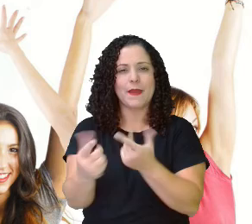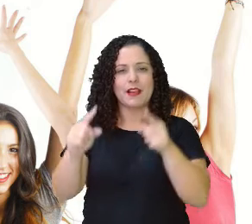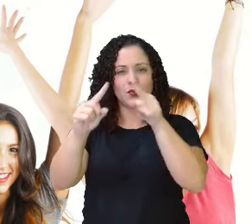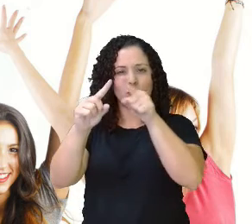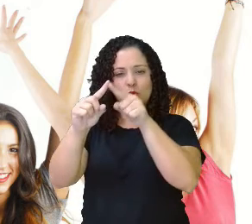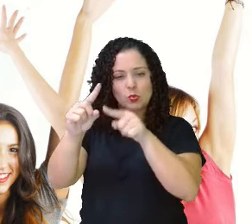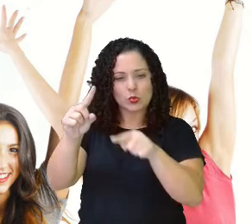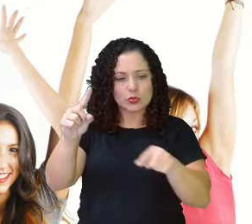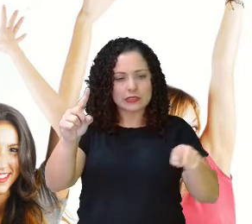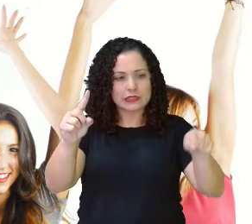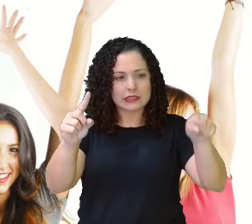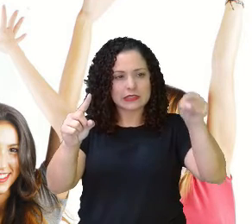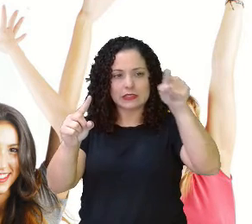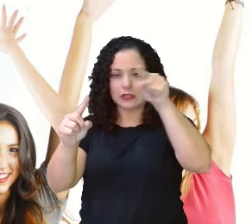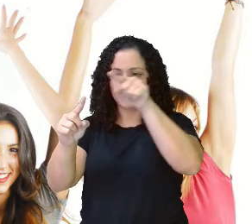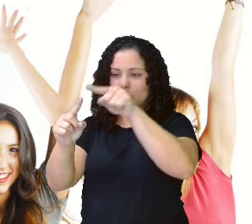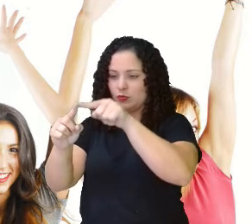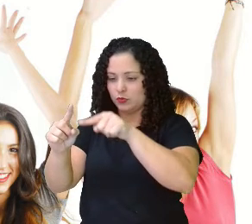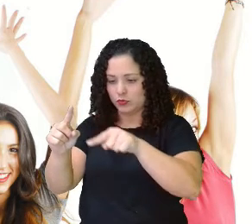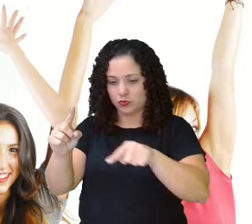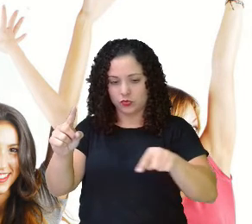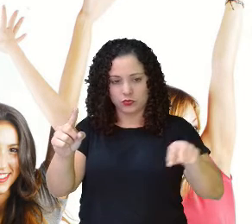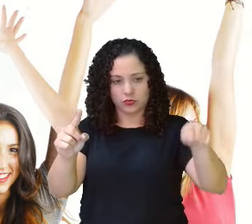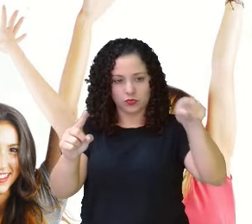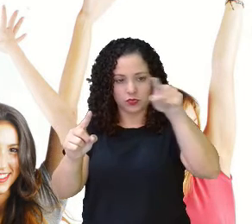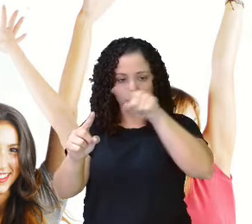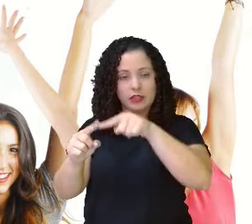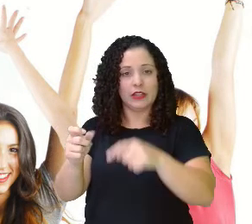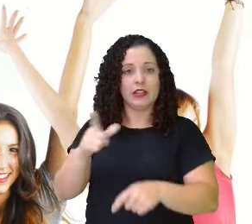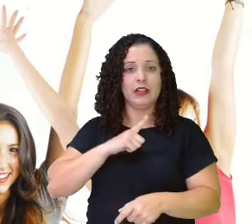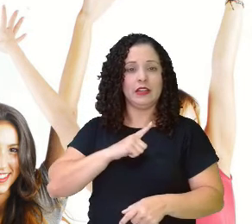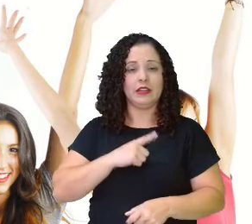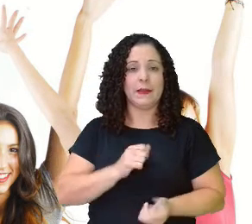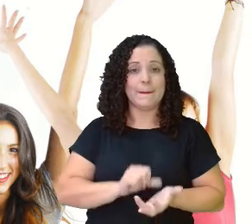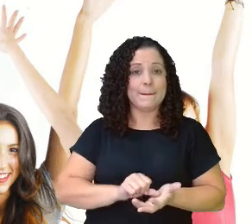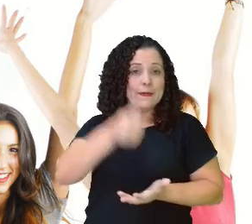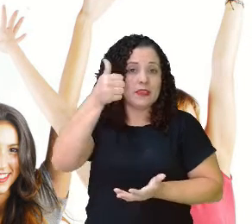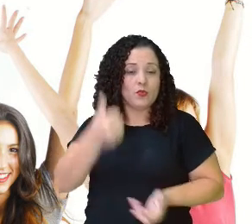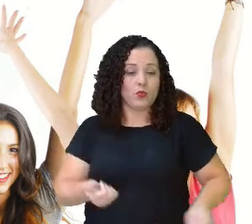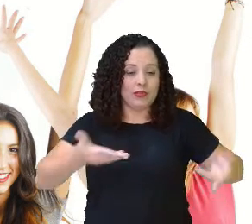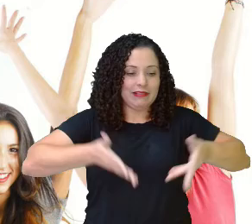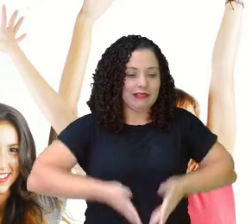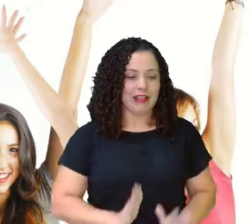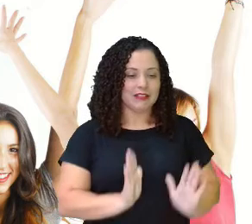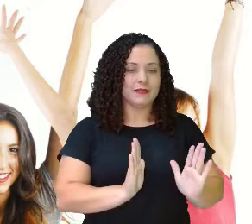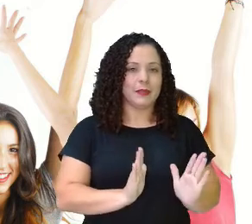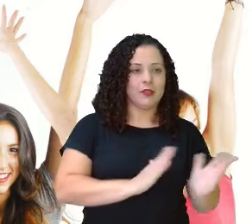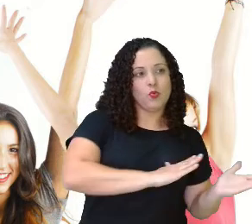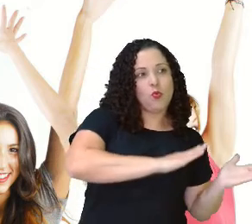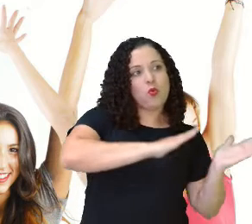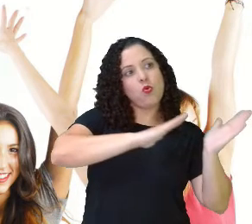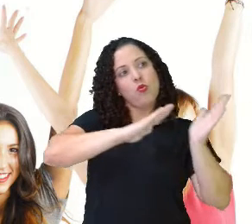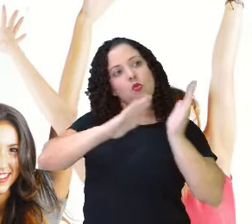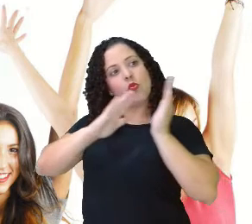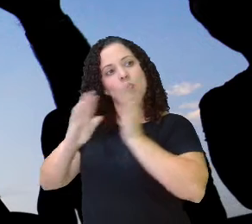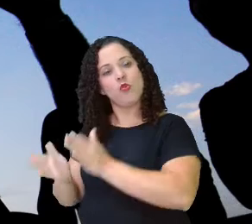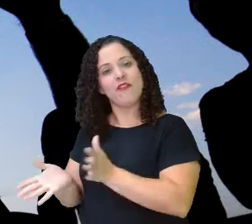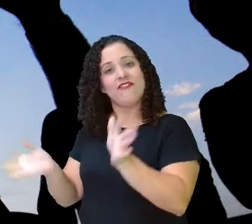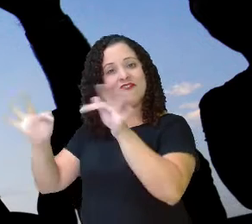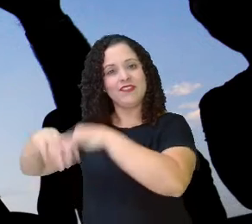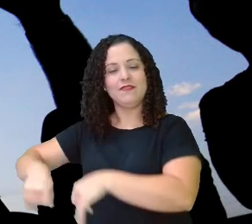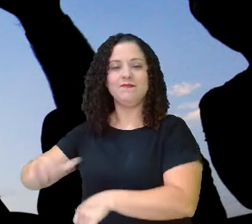passam por 2 etapas da vida. O nascimento, que é quando ela começa, e a morte, que é quando ela se